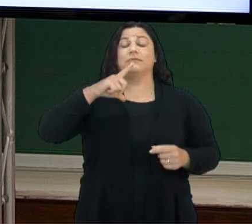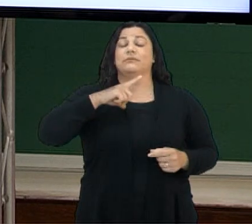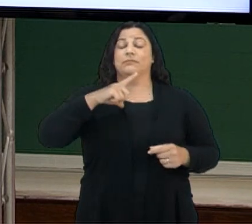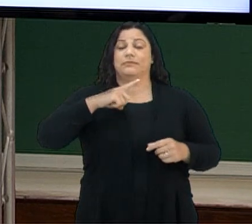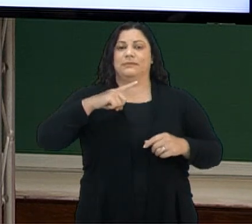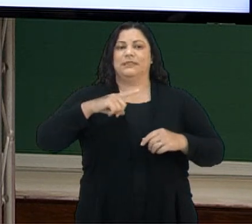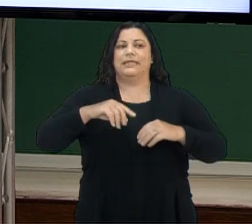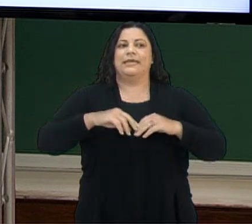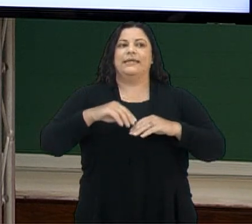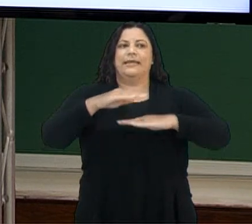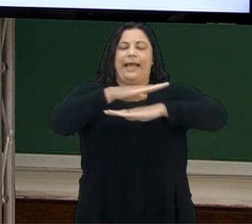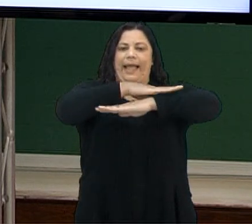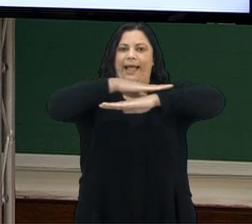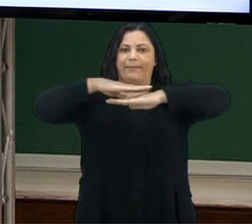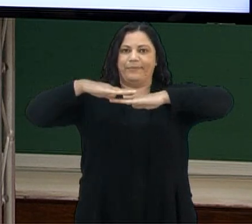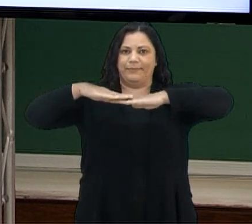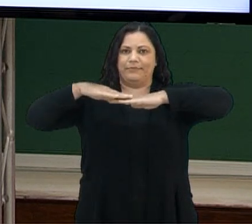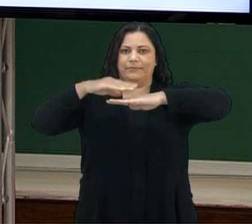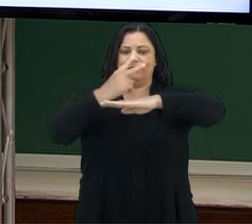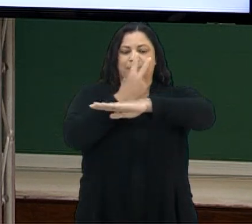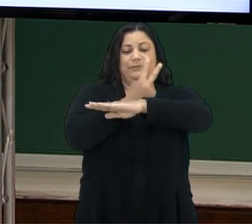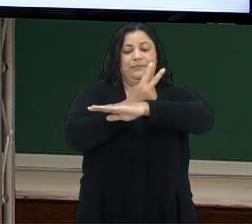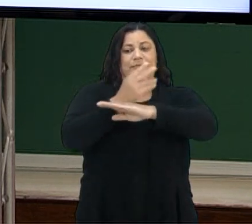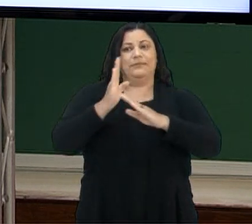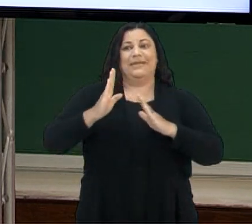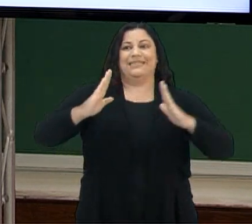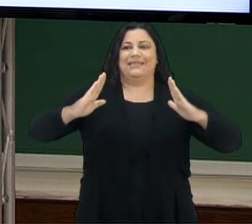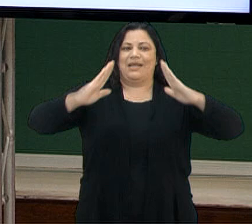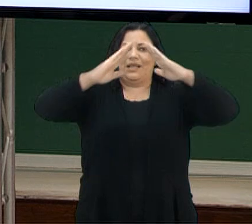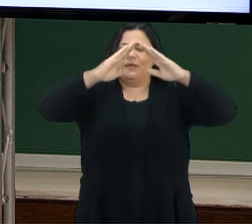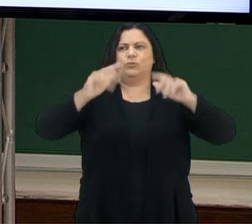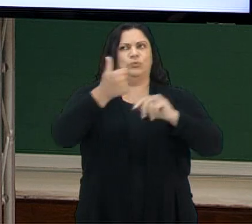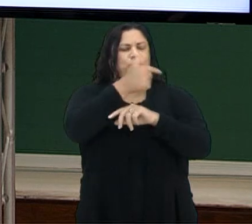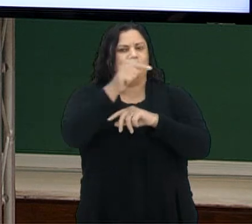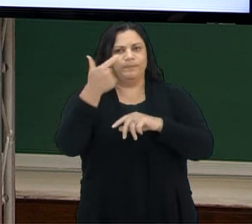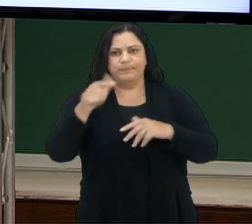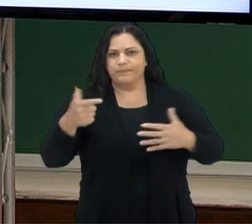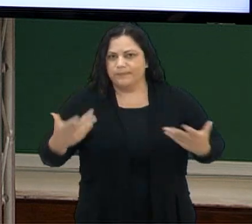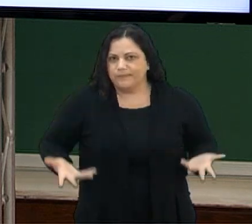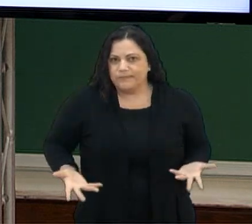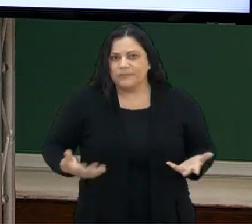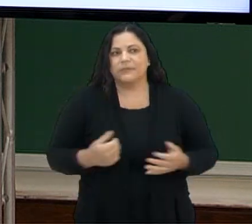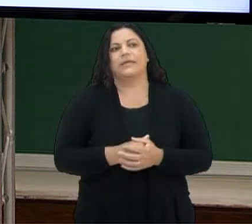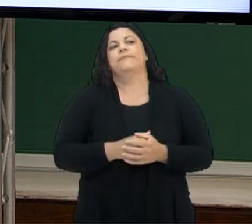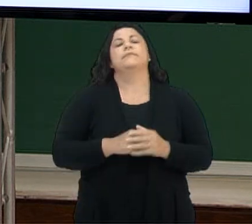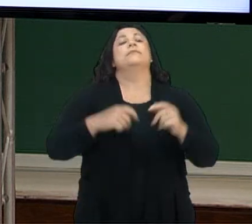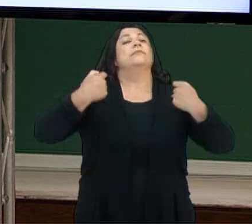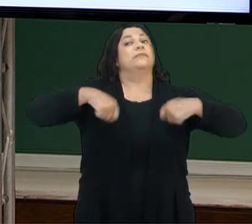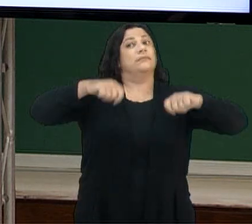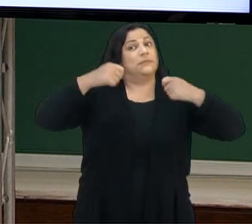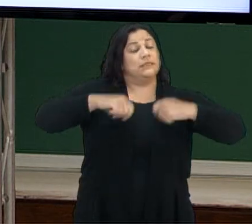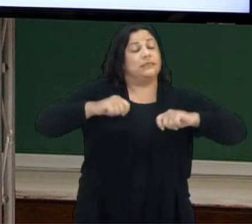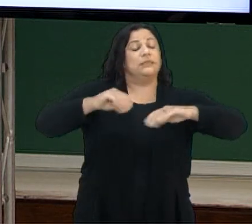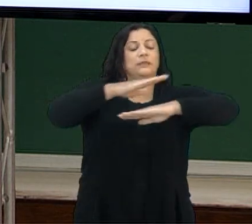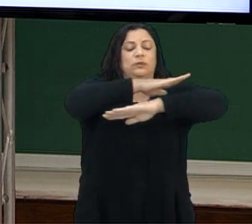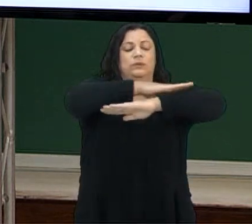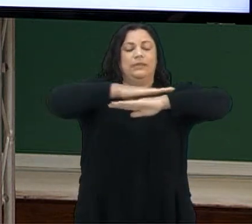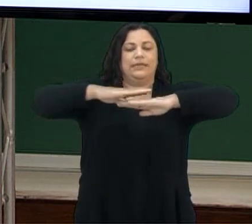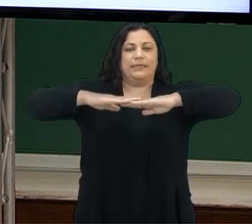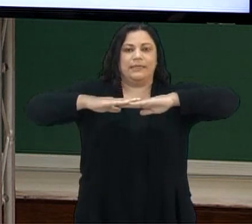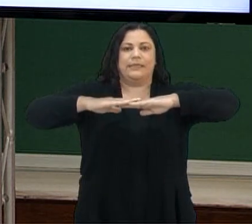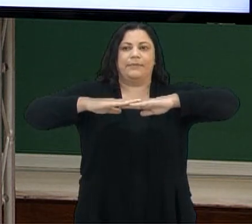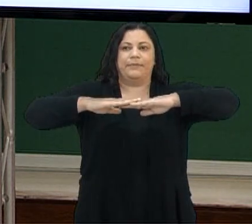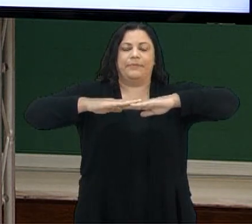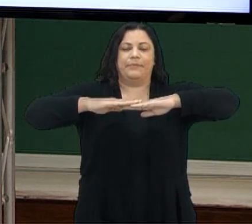vale 2, mas não temos a altura, beleza? E para calcular a área do triângulo, eu preciso da base e da altura.